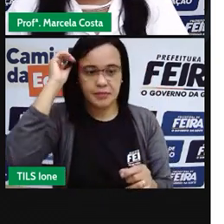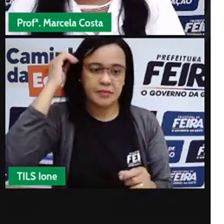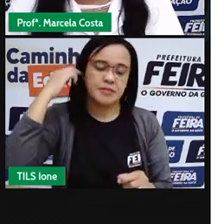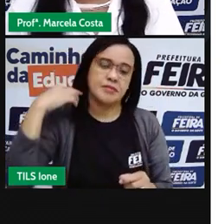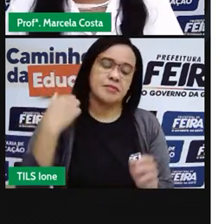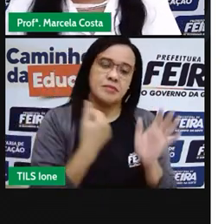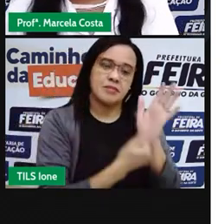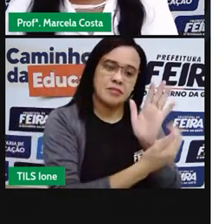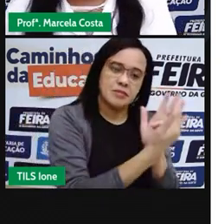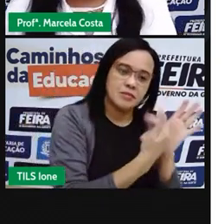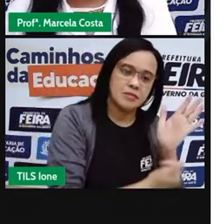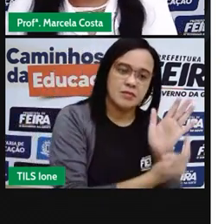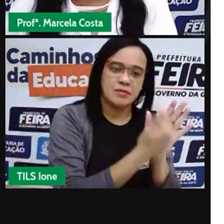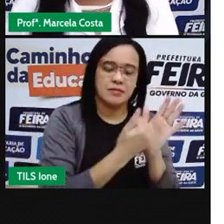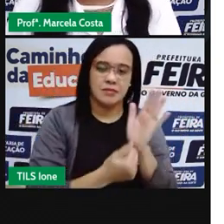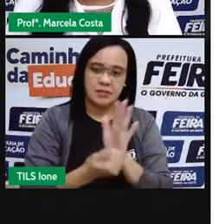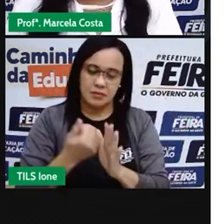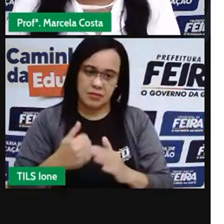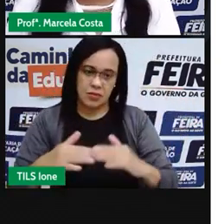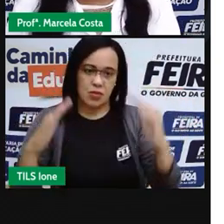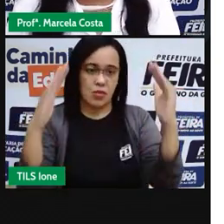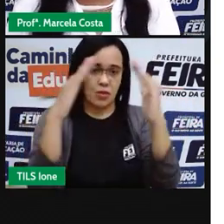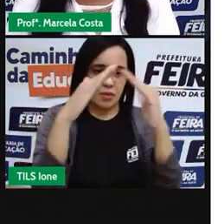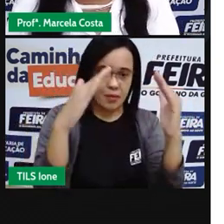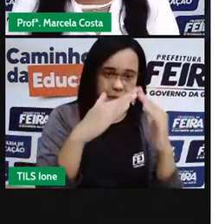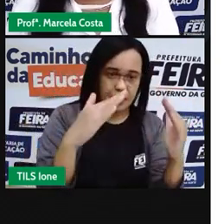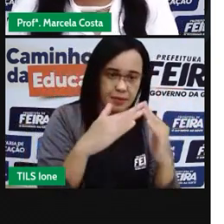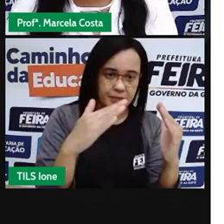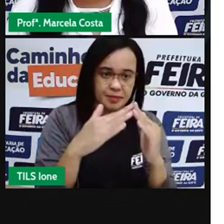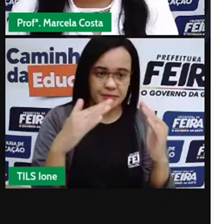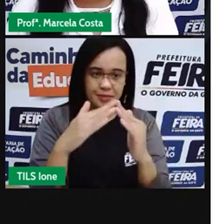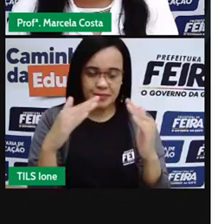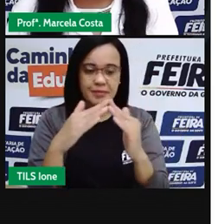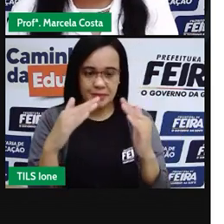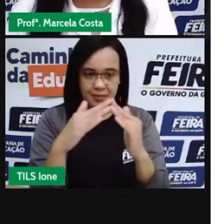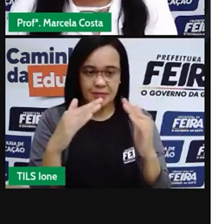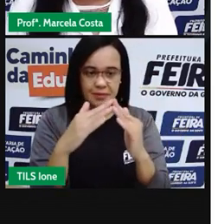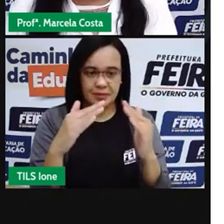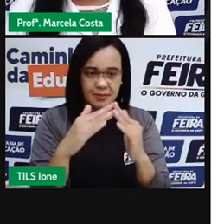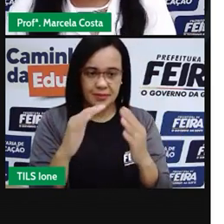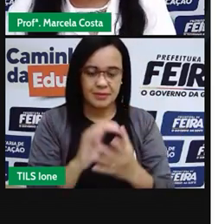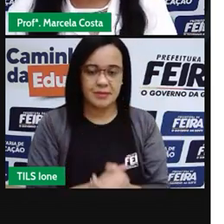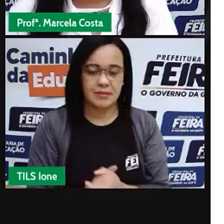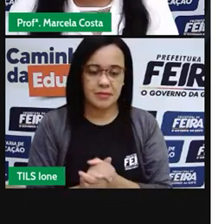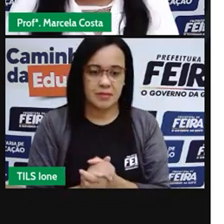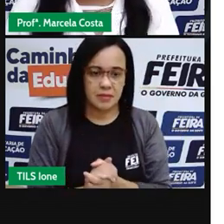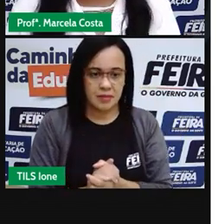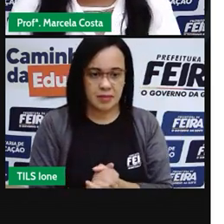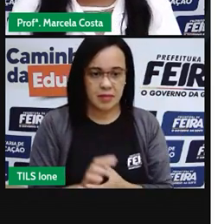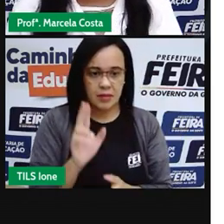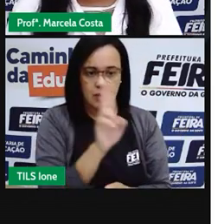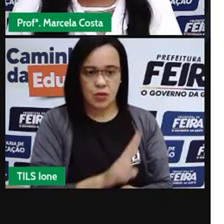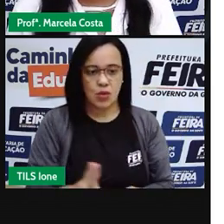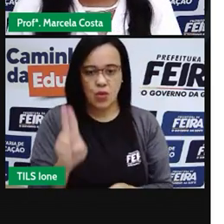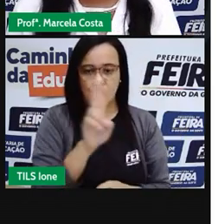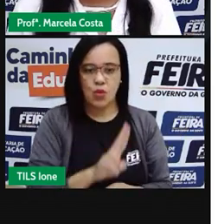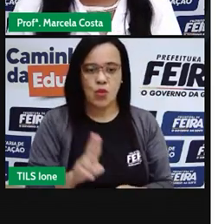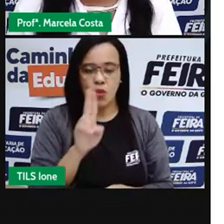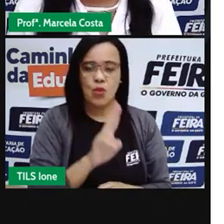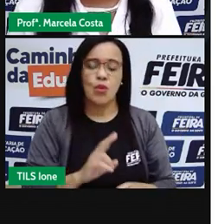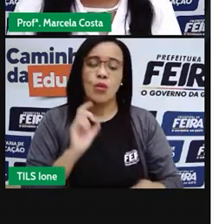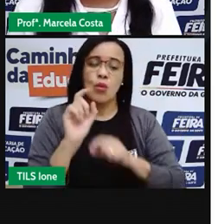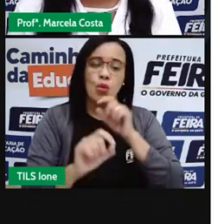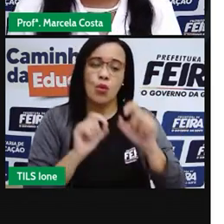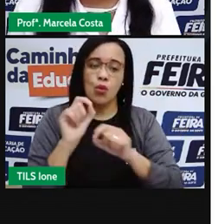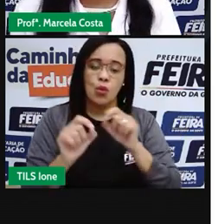um desenho de uma casa. A gente vai fazer o desenho de uma casa usando aquelas figuras planas